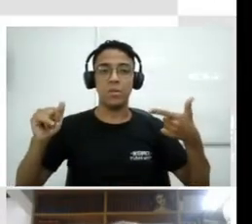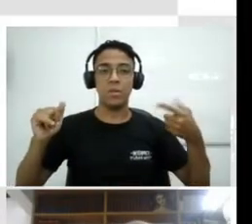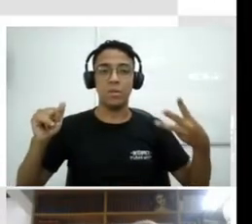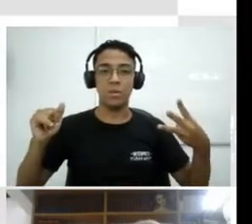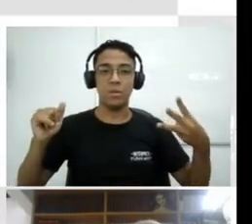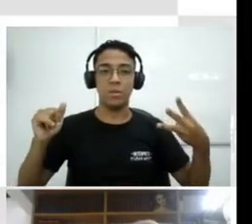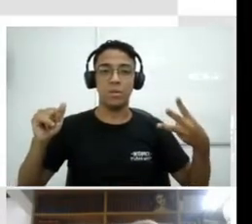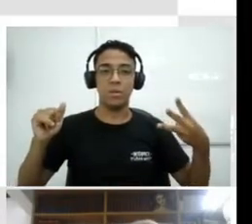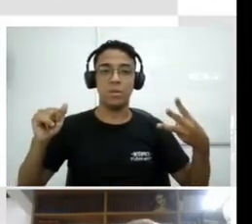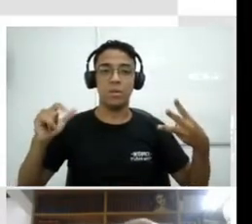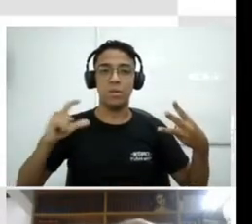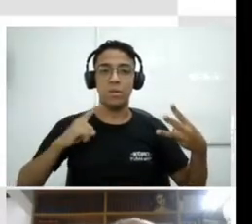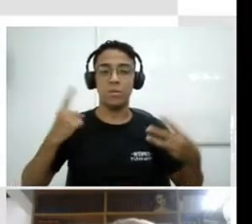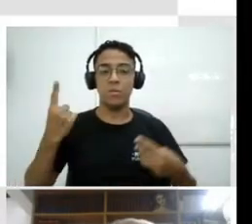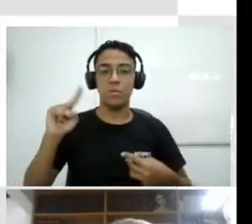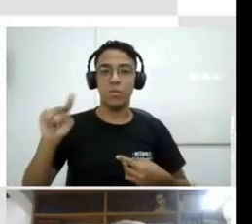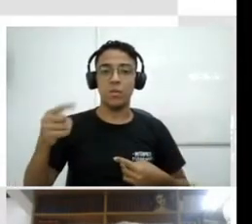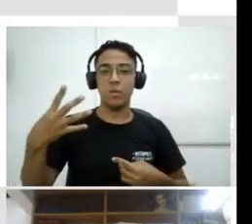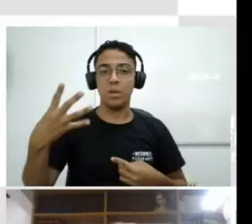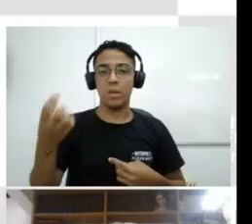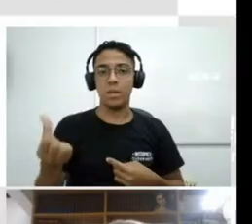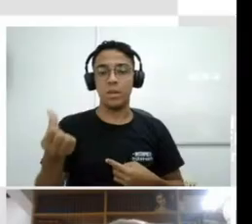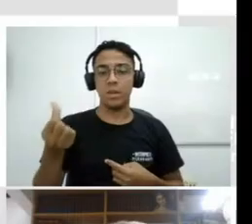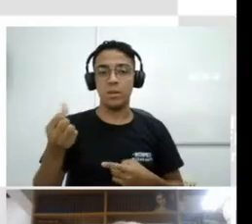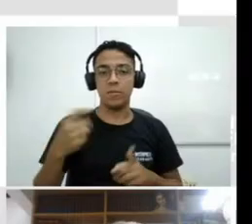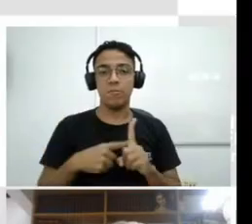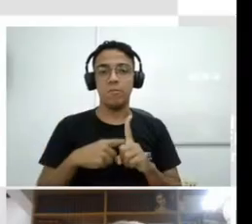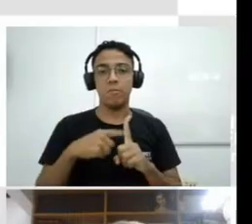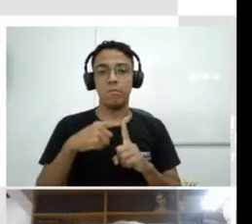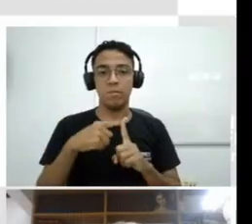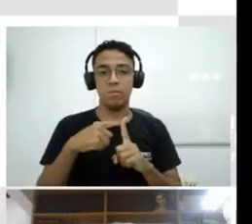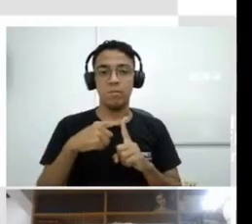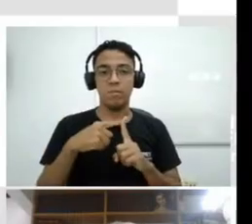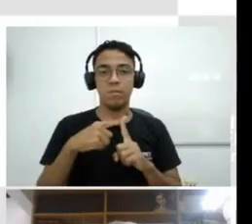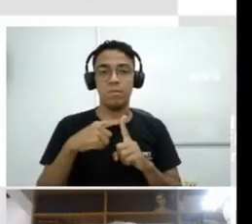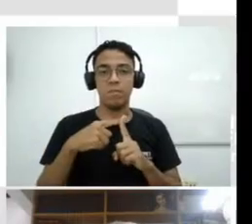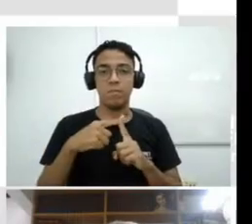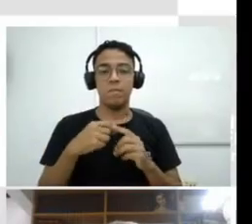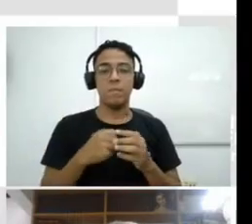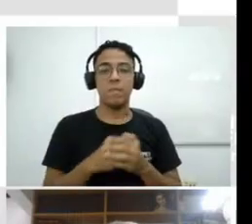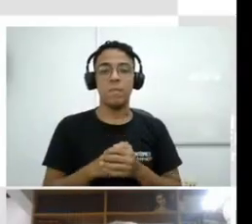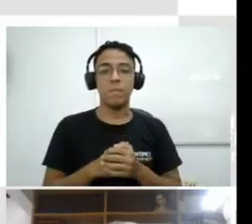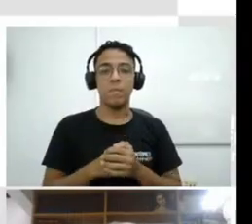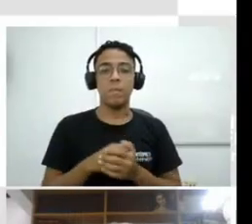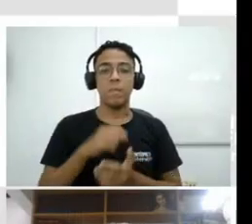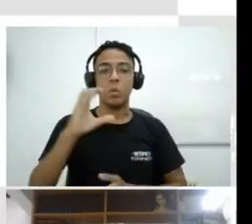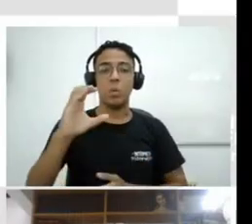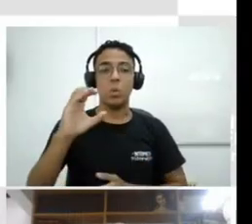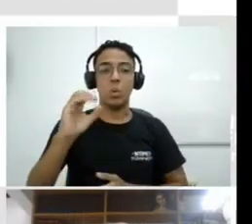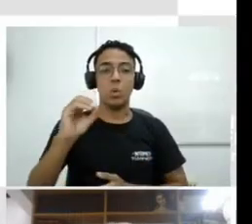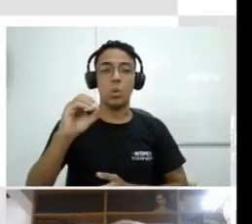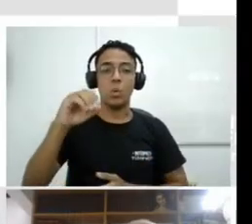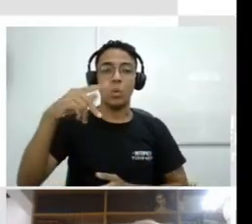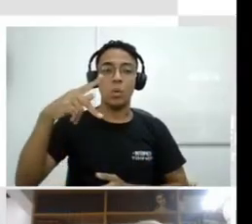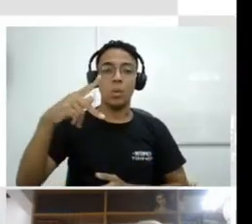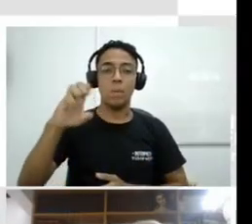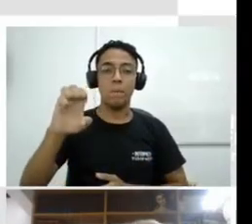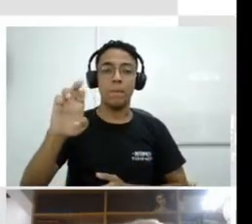de 1,46 graus Celsius em relação ao período pré-industrial, 1850 a 1900. O Copérnicus, que é a